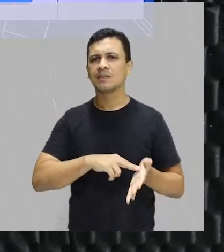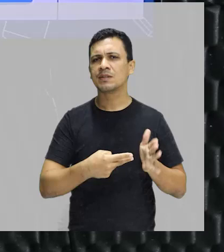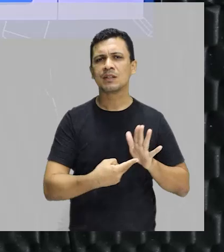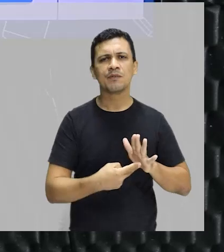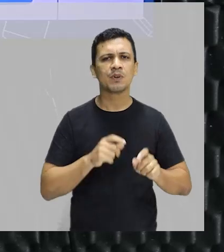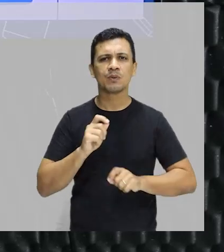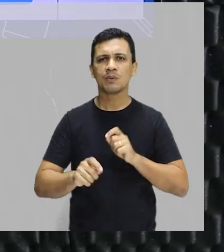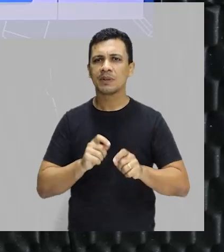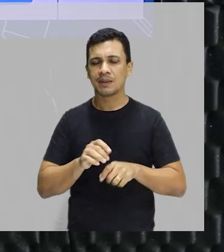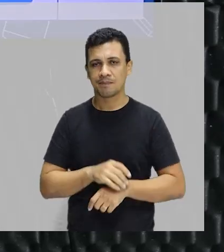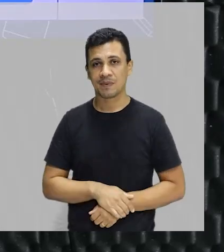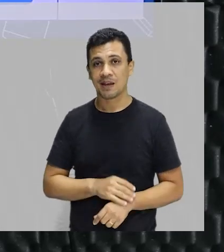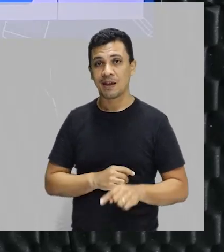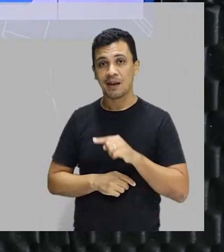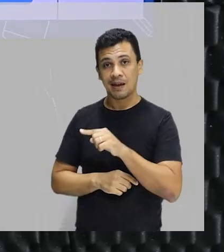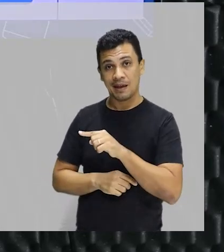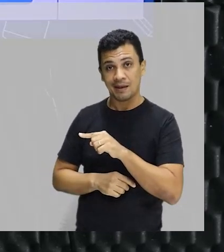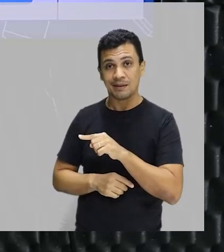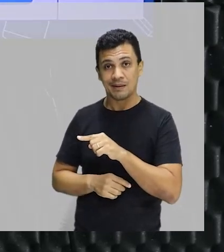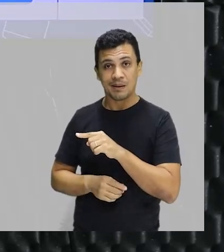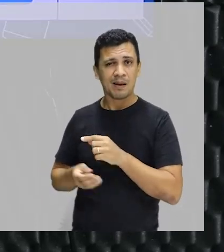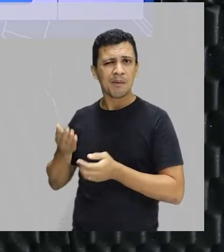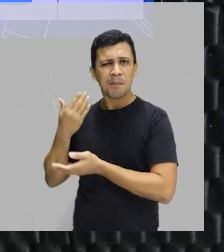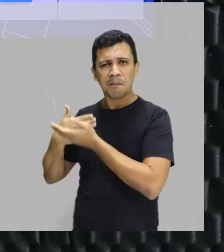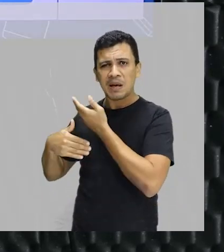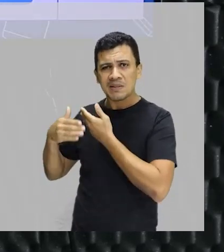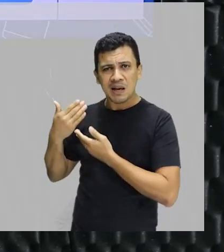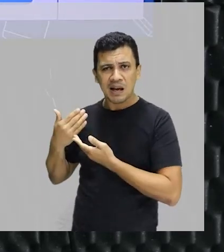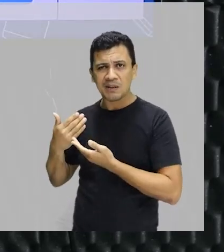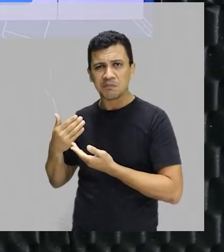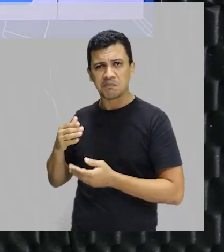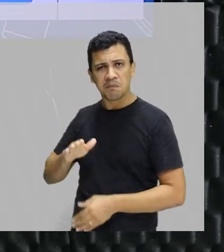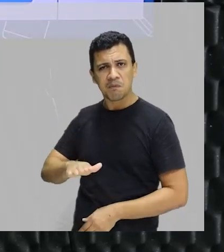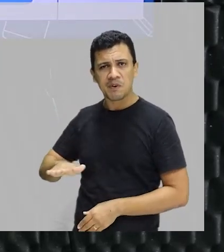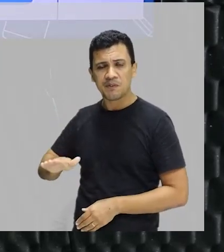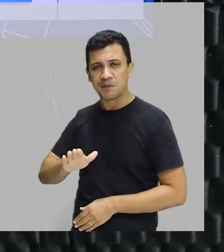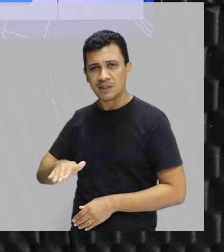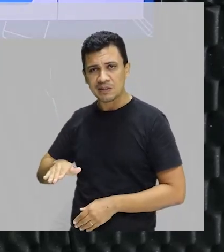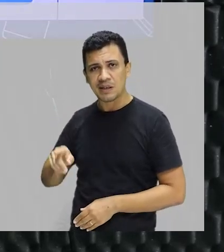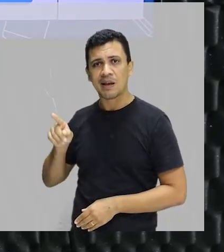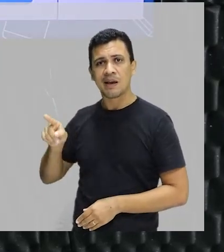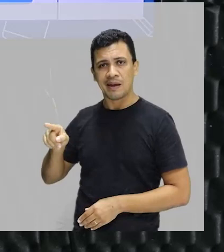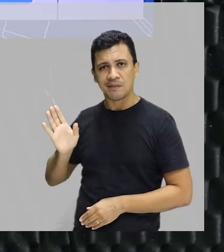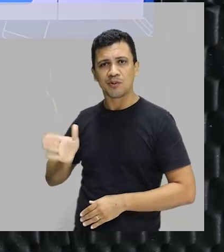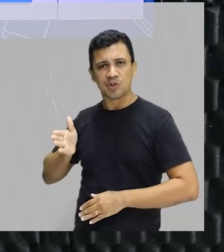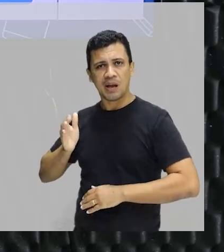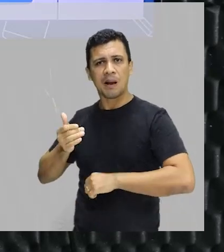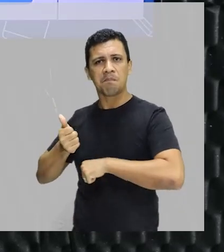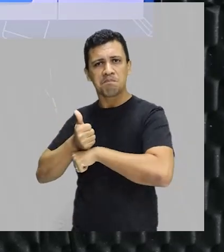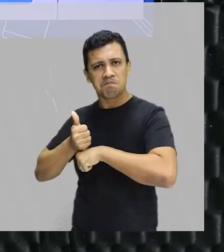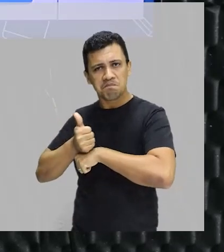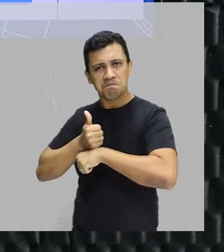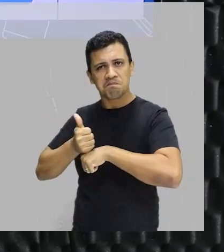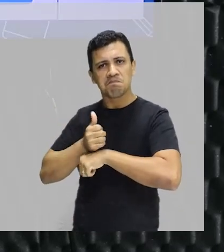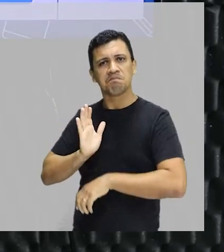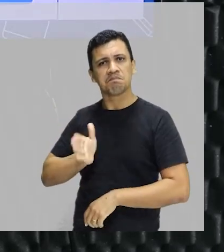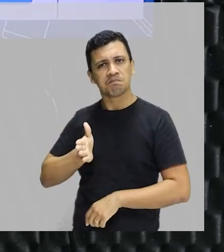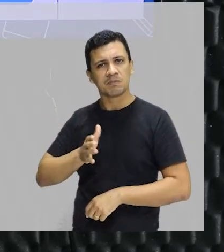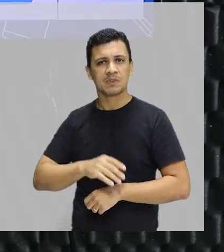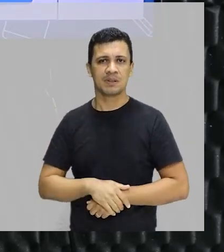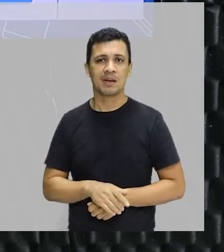lá na carreira dela do passado, em algum momento da infância, ela exerceu uma profissão. Estamos falando de uma